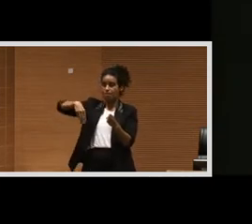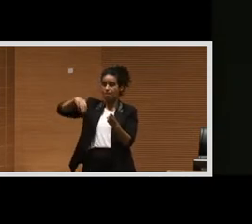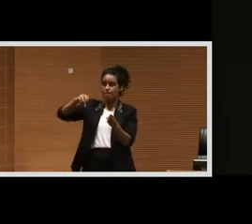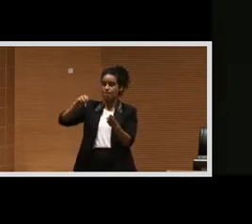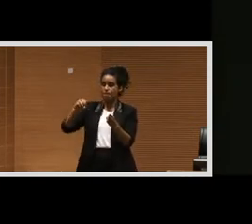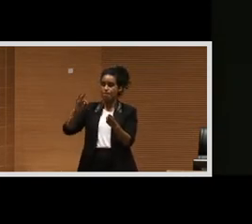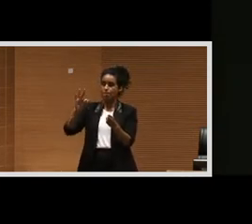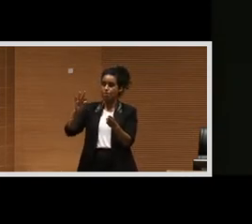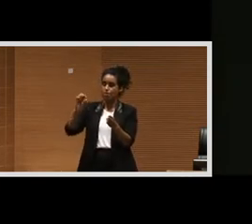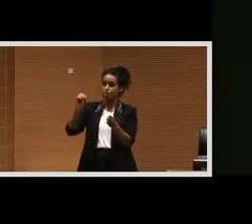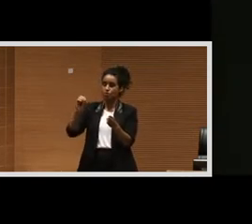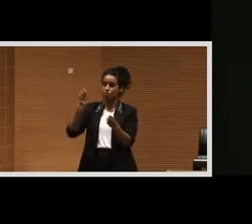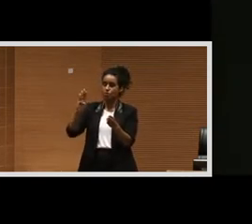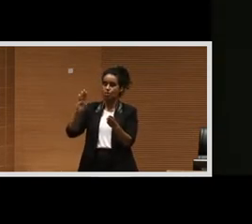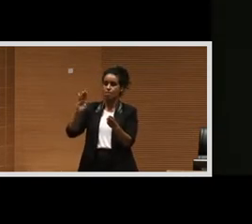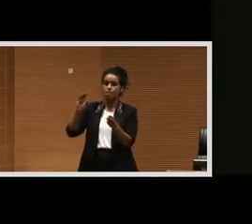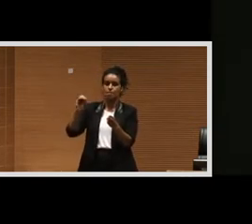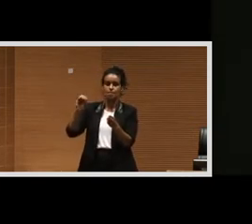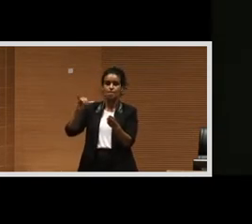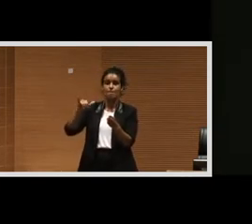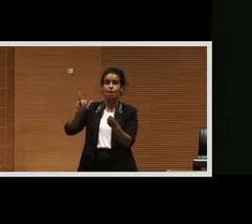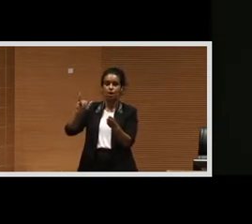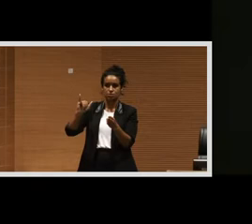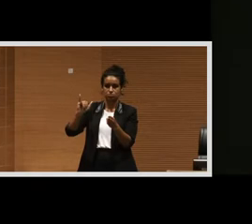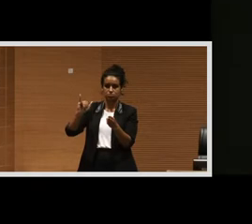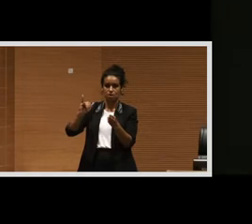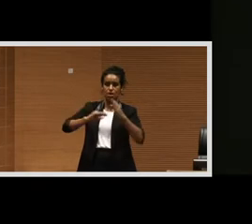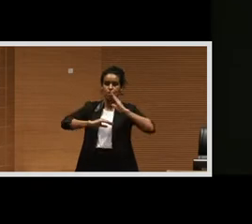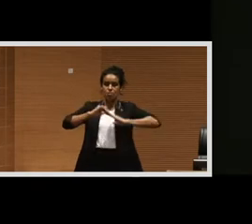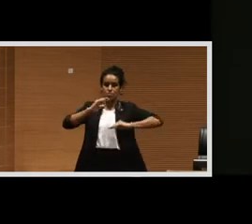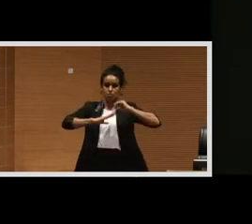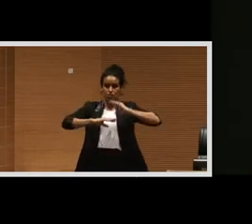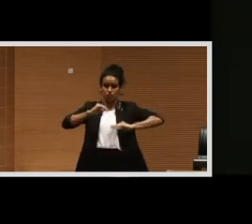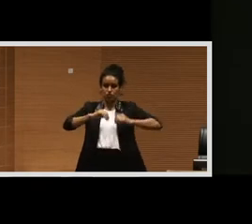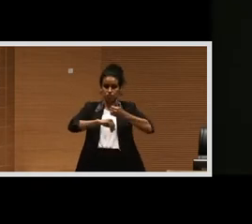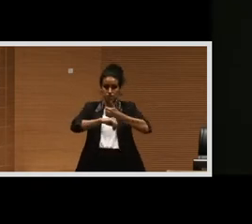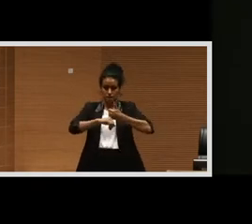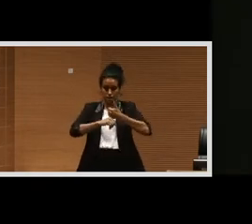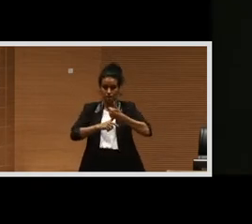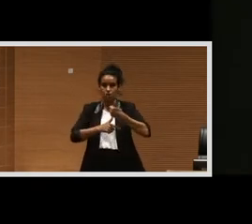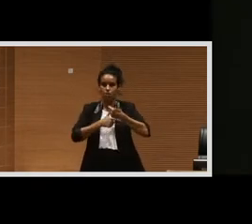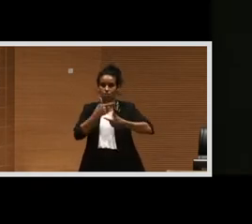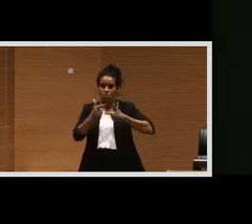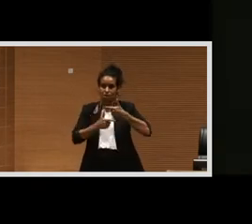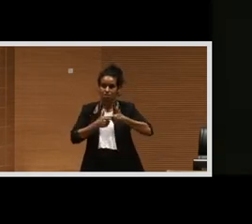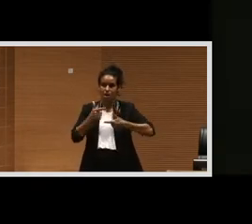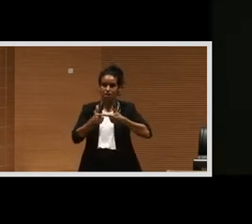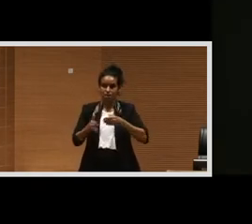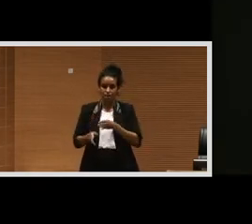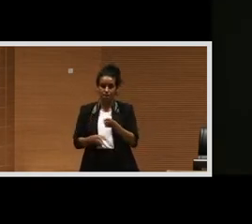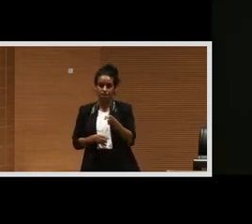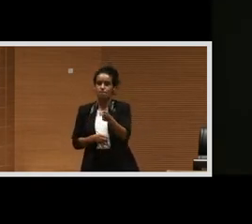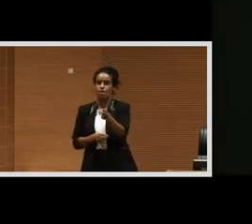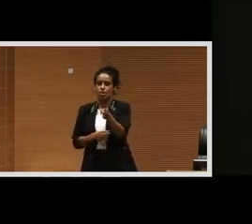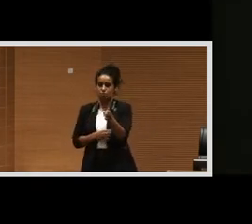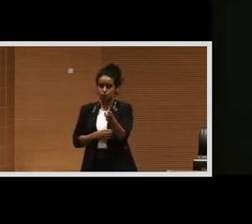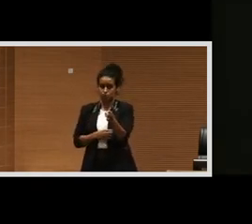têm tantos acidentes. Quem tem muito acidente é motoboy. E